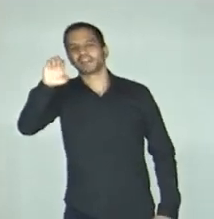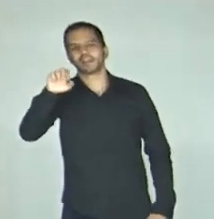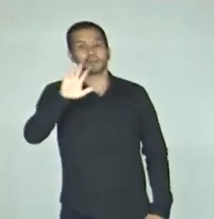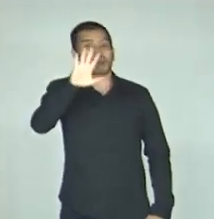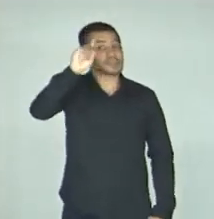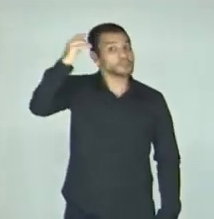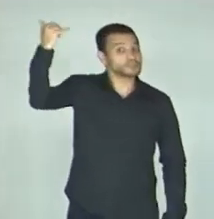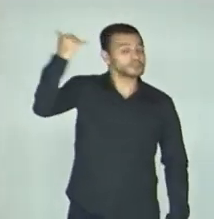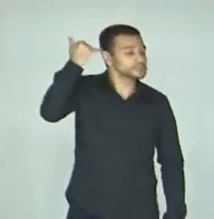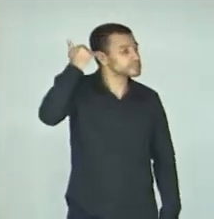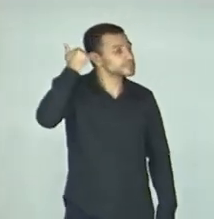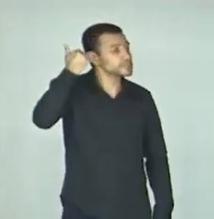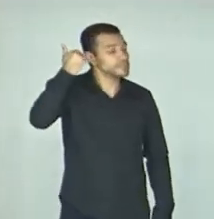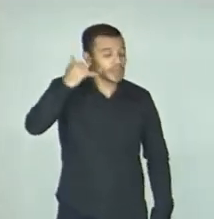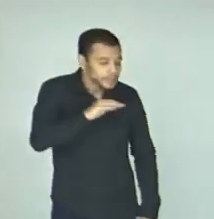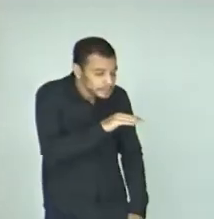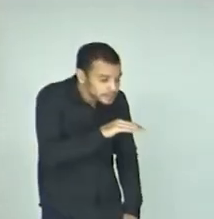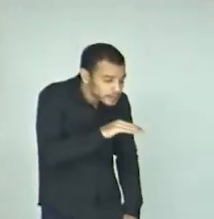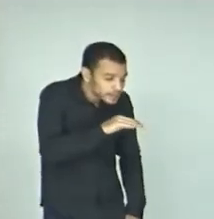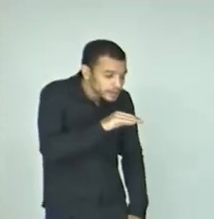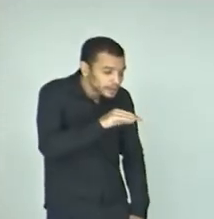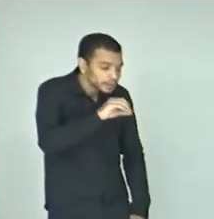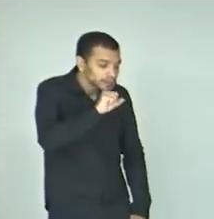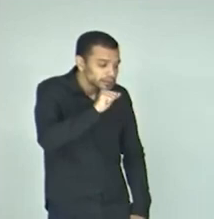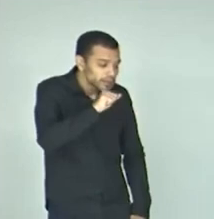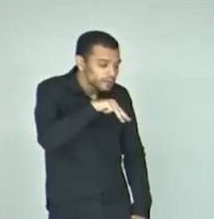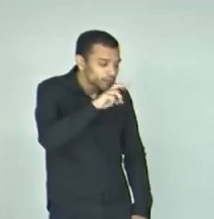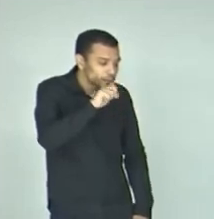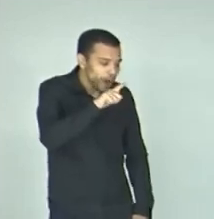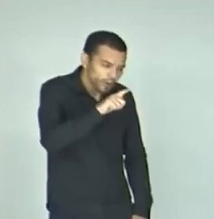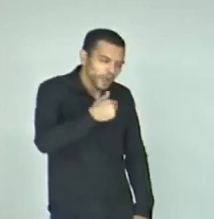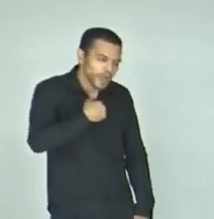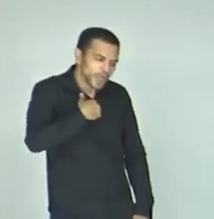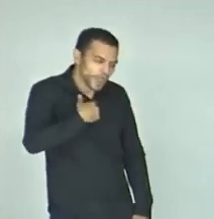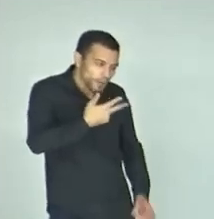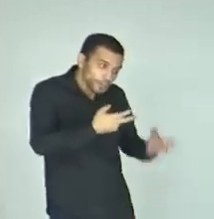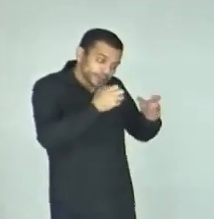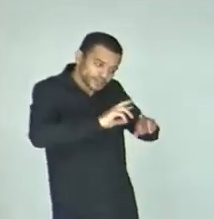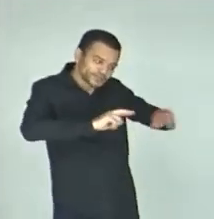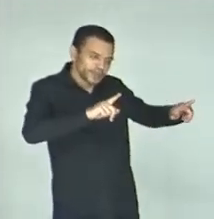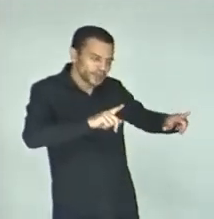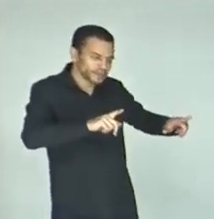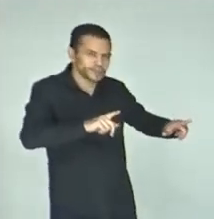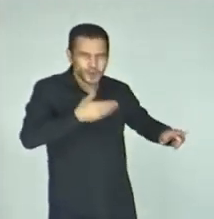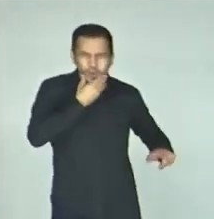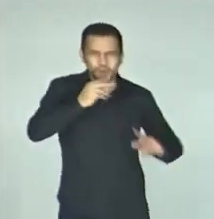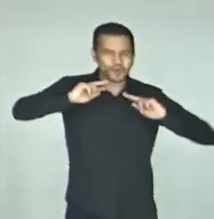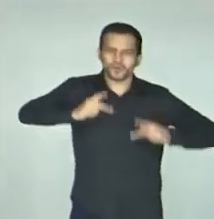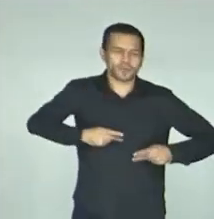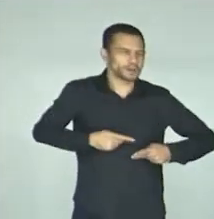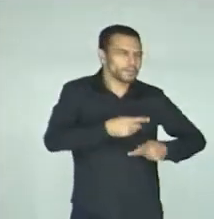Samuel assim Samuel Deus não vê como o homem vê não e o homem vê só uma